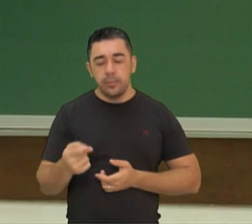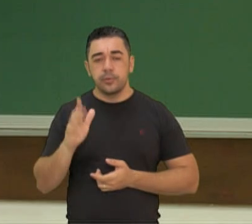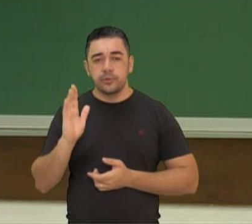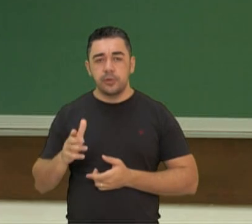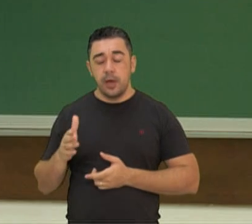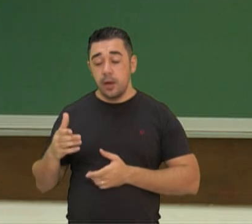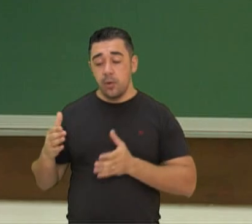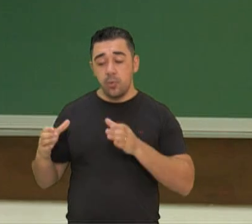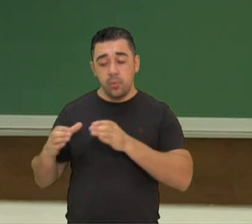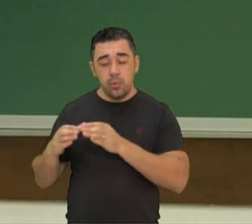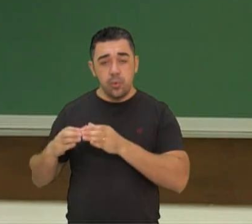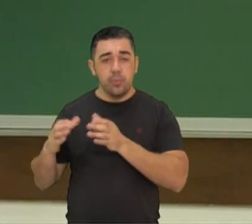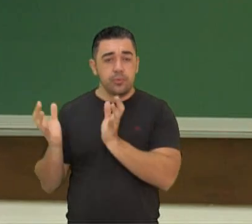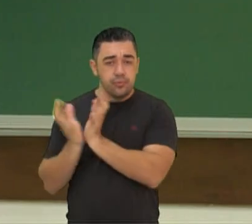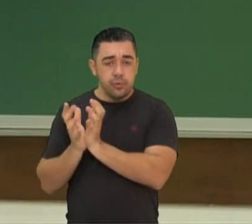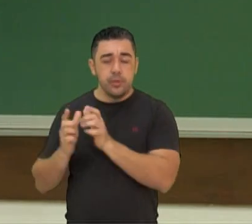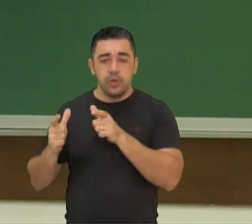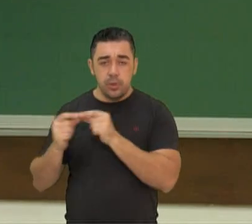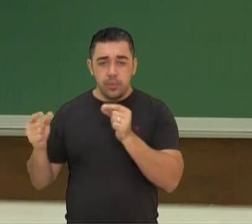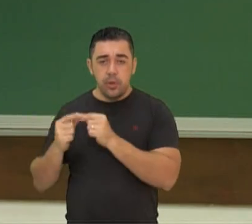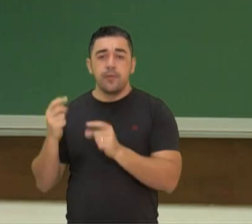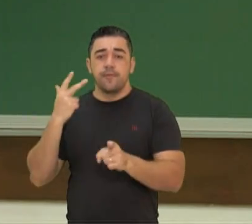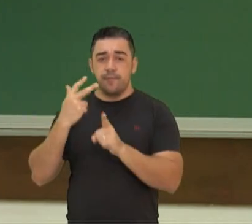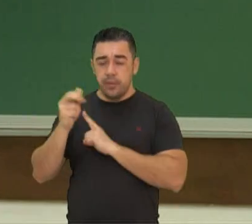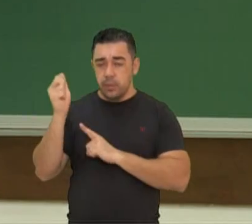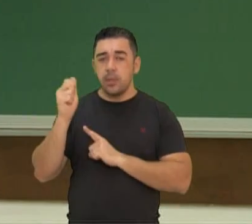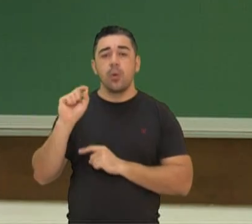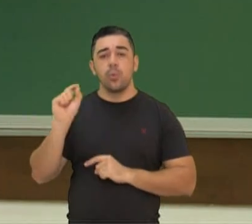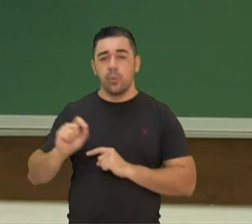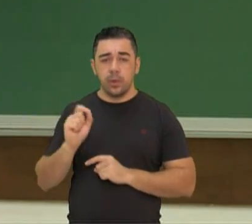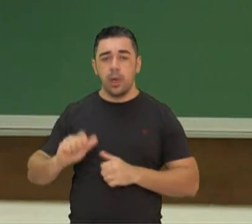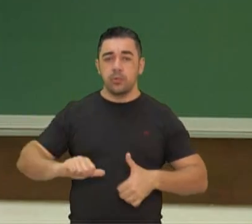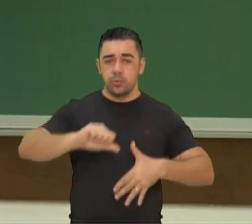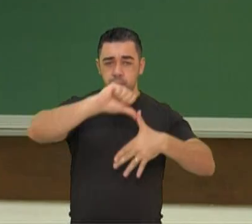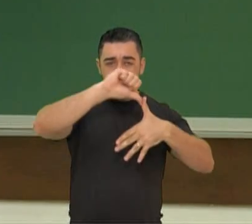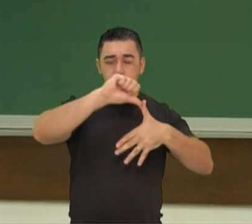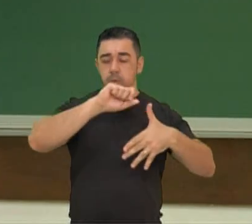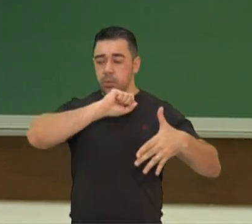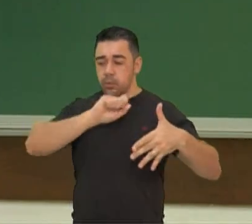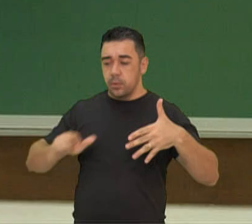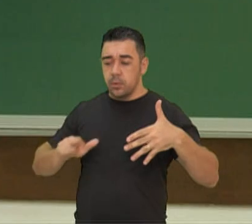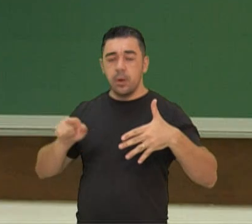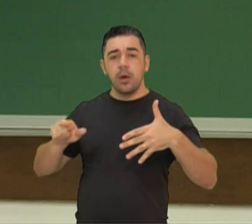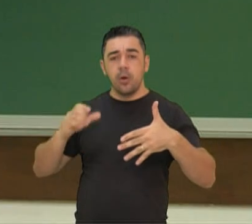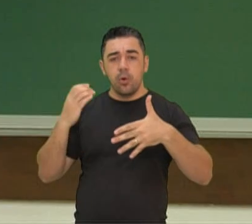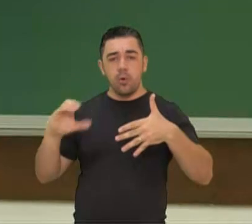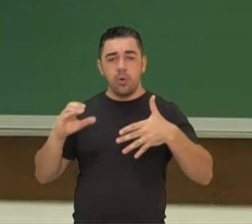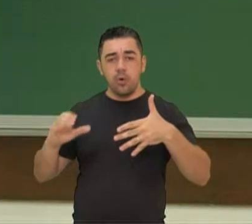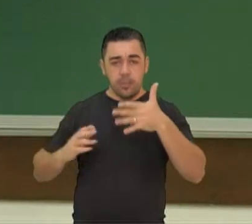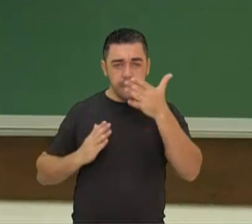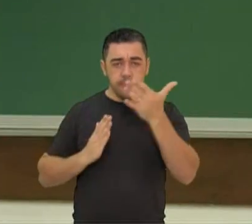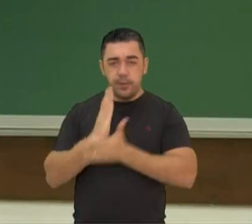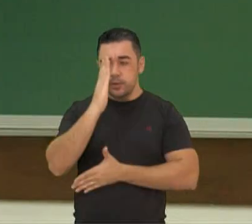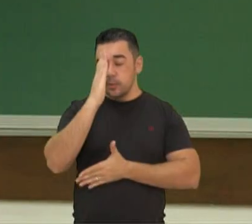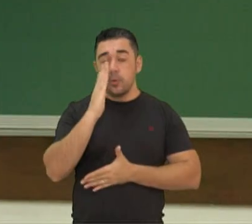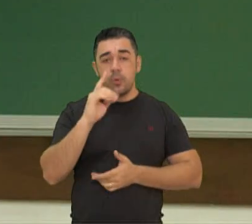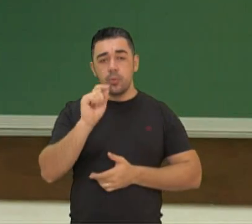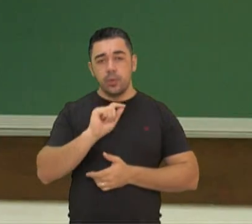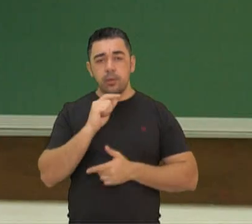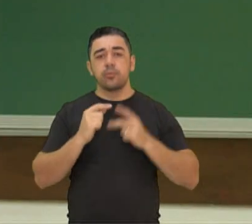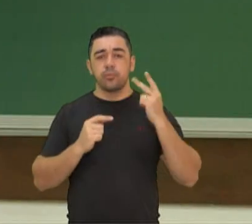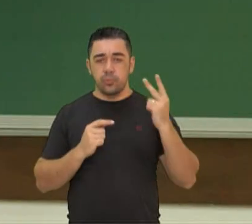sua primeira vitória em cima de uma seleção sul-americana, batendo a Colômbia, ou seja, ganhando da Colômbia por